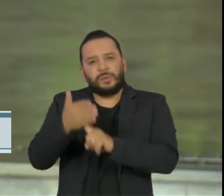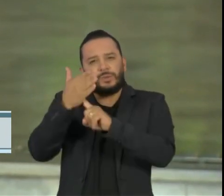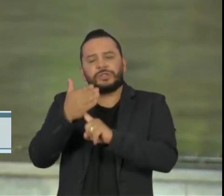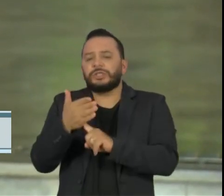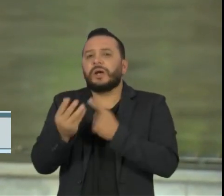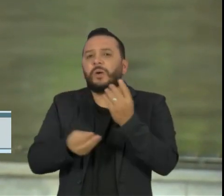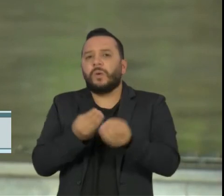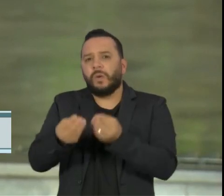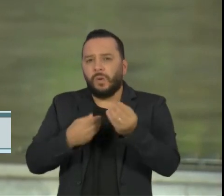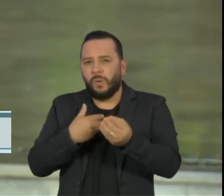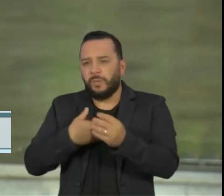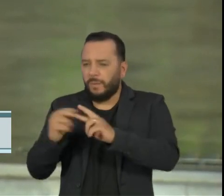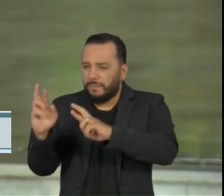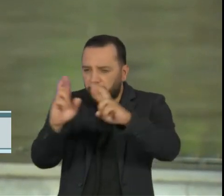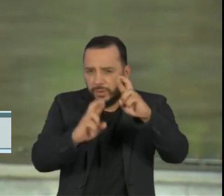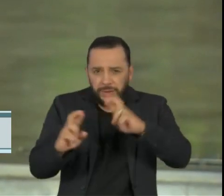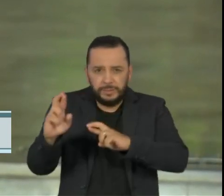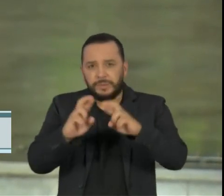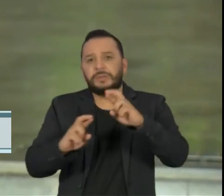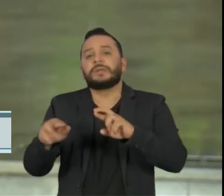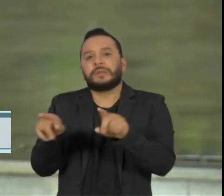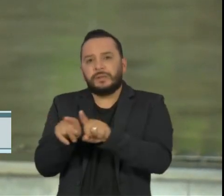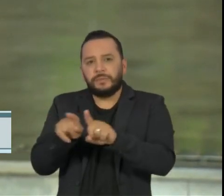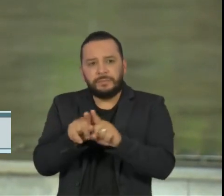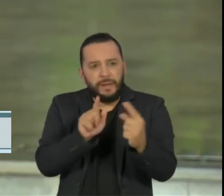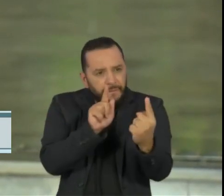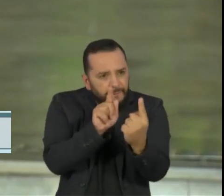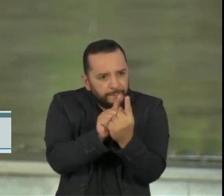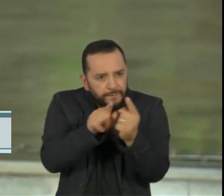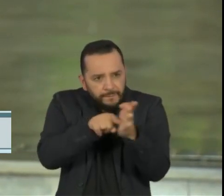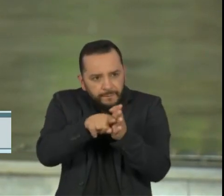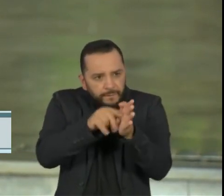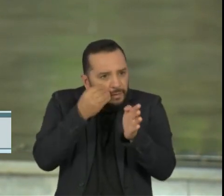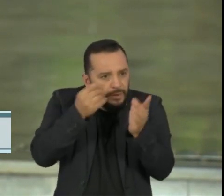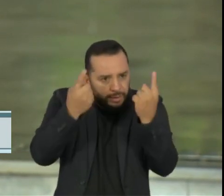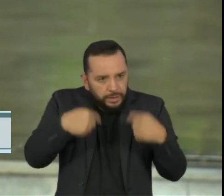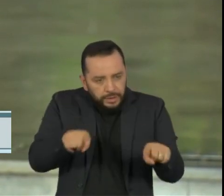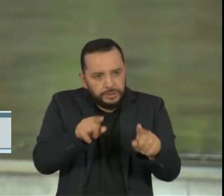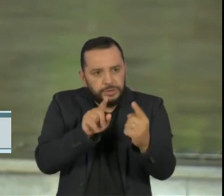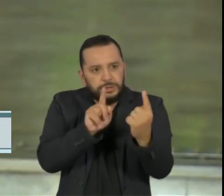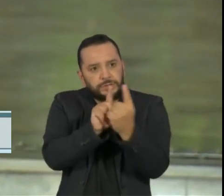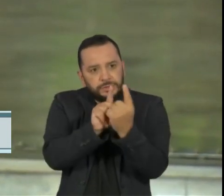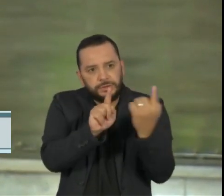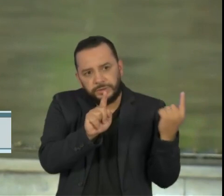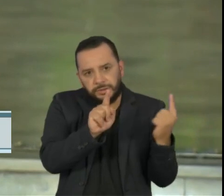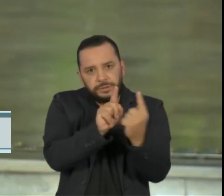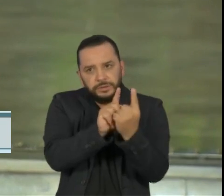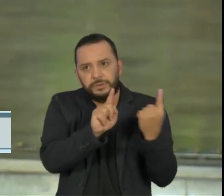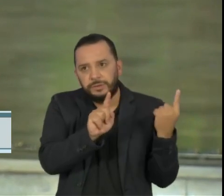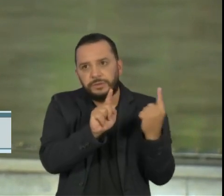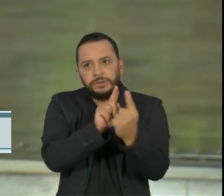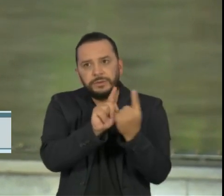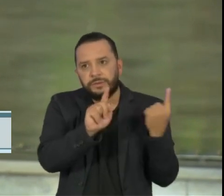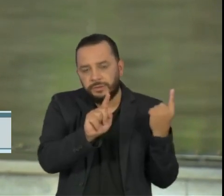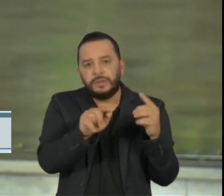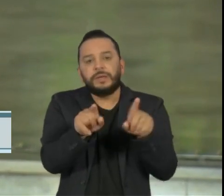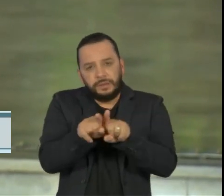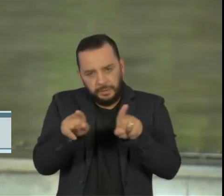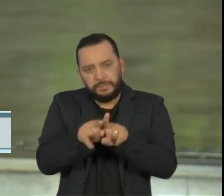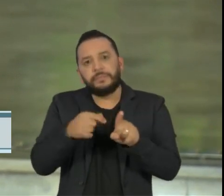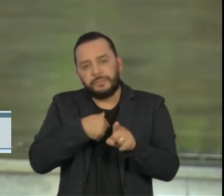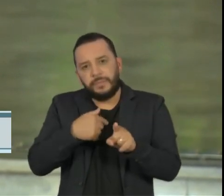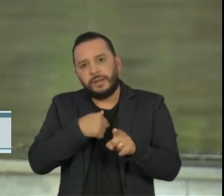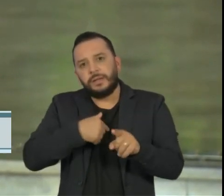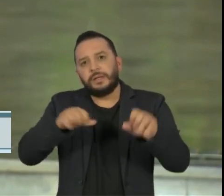ferramentas de monitoramento, triagem e integração das plataformas de dados para a gente também otimizar